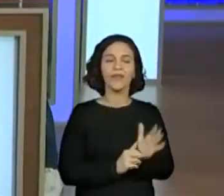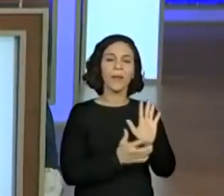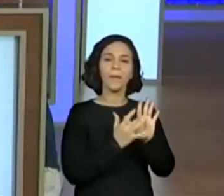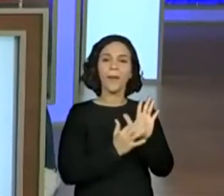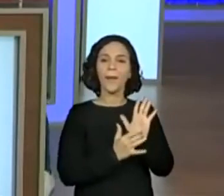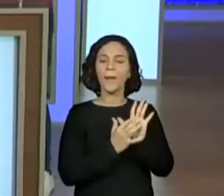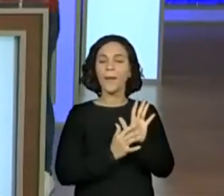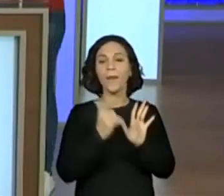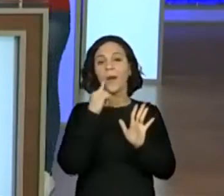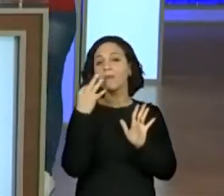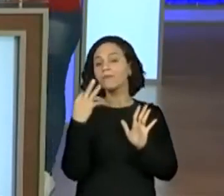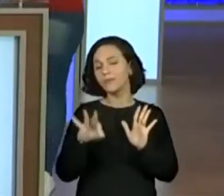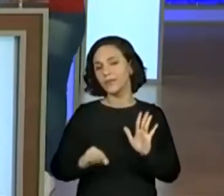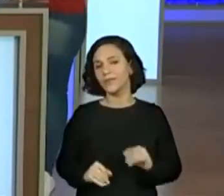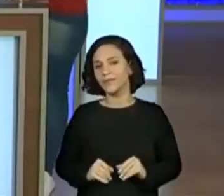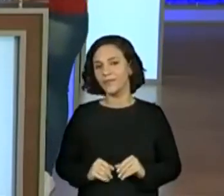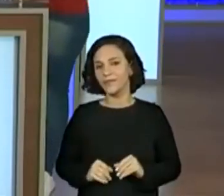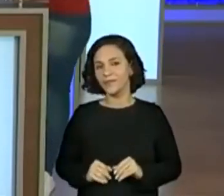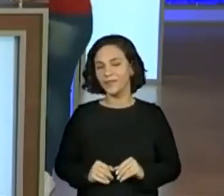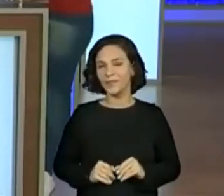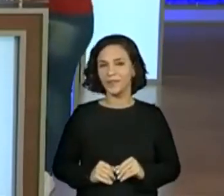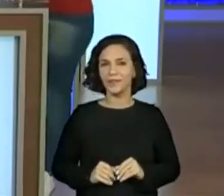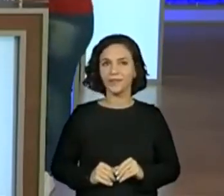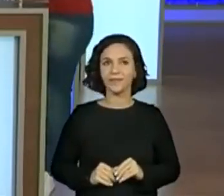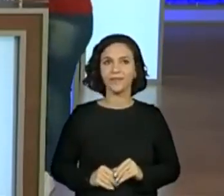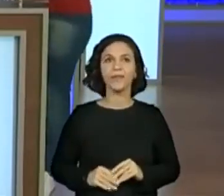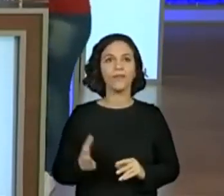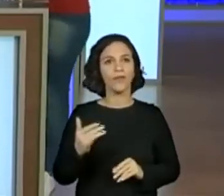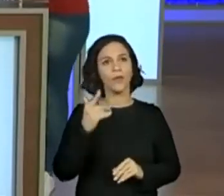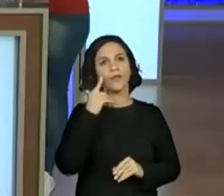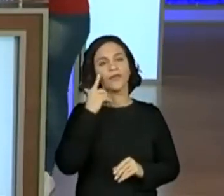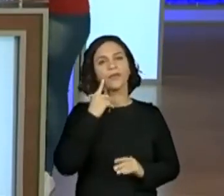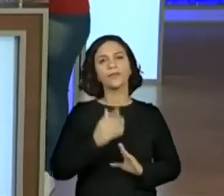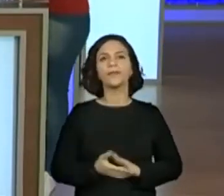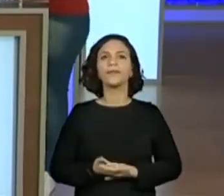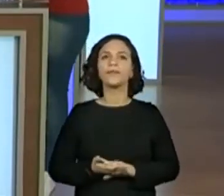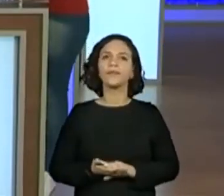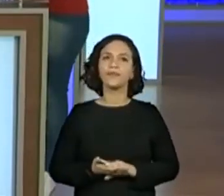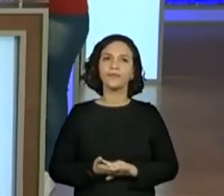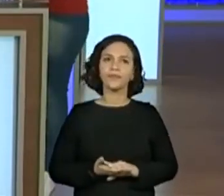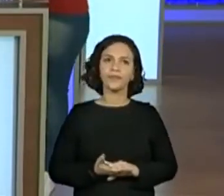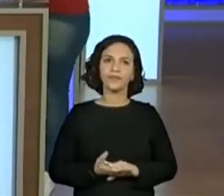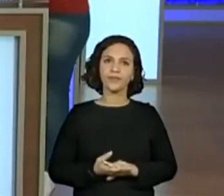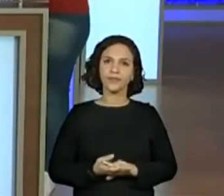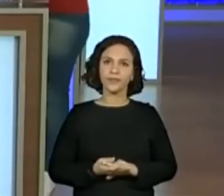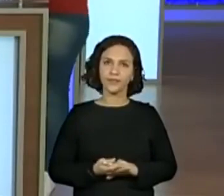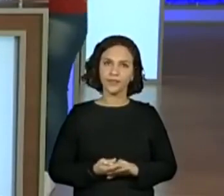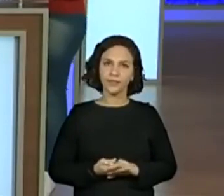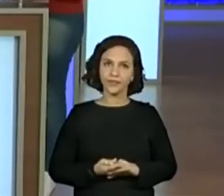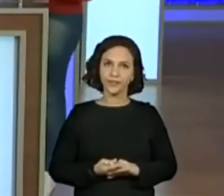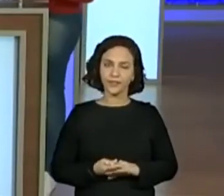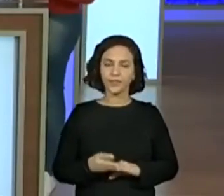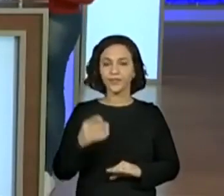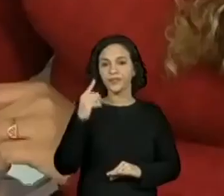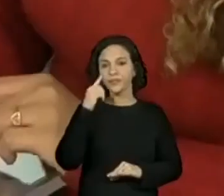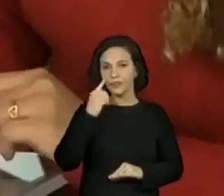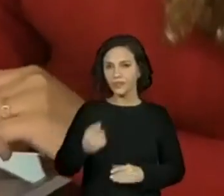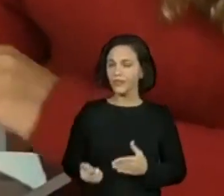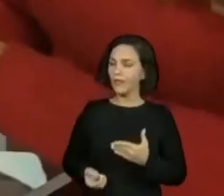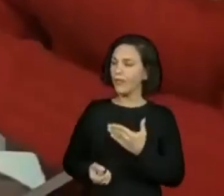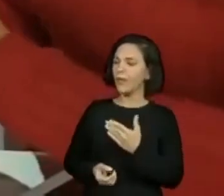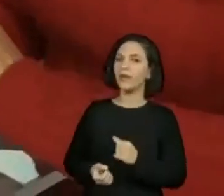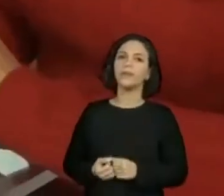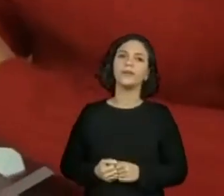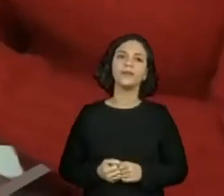na calculadora. Não é mesmo? Então vamos lá. Primeiro, 8 mais 9. 8